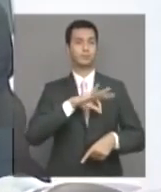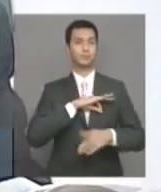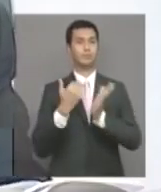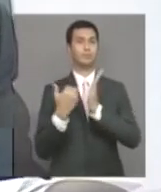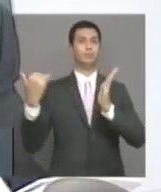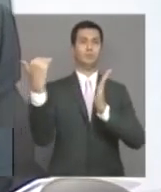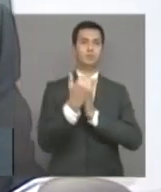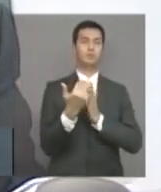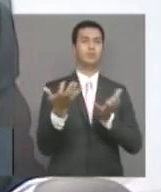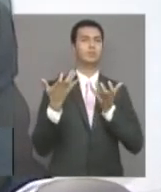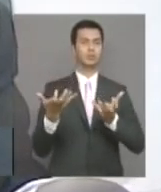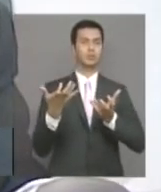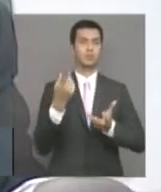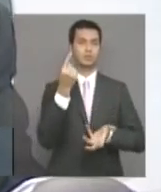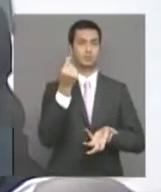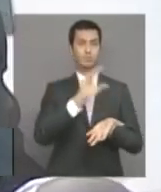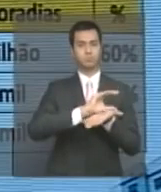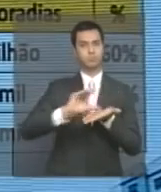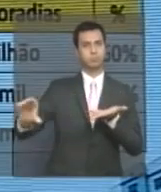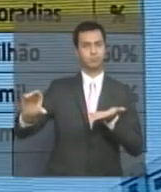valor único de subsídio.